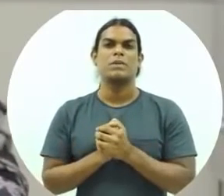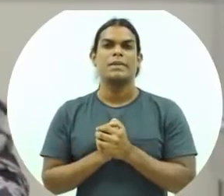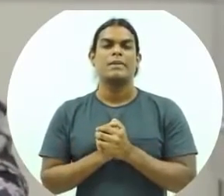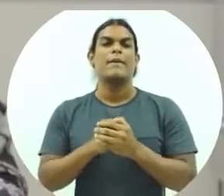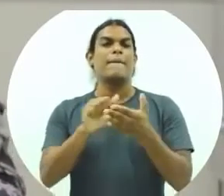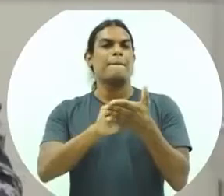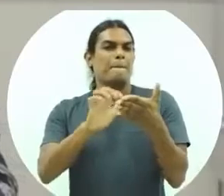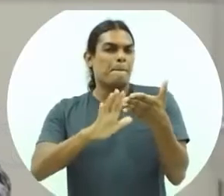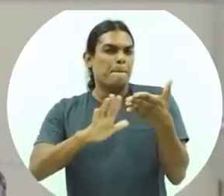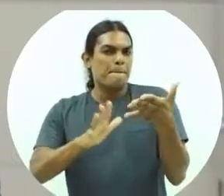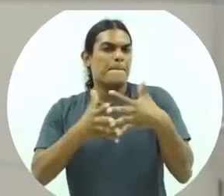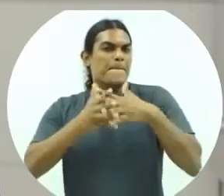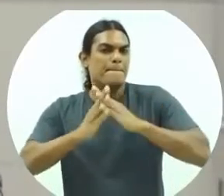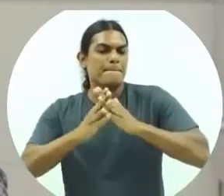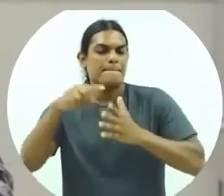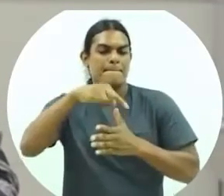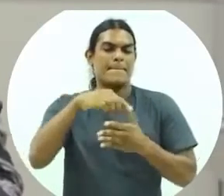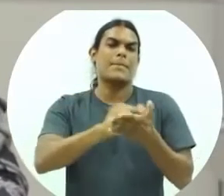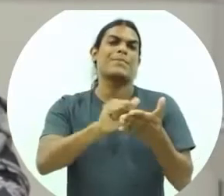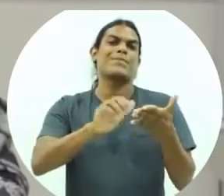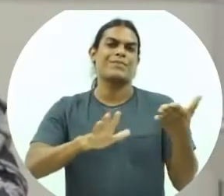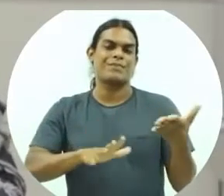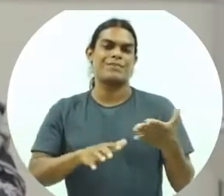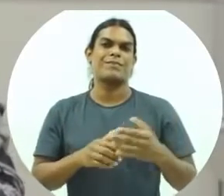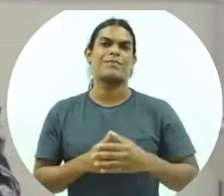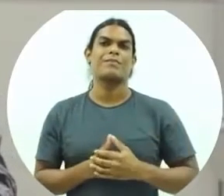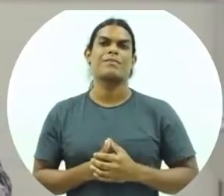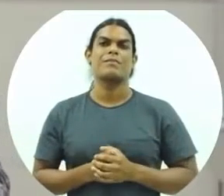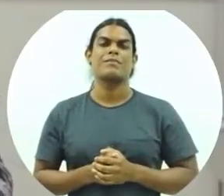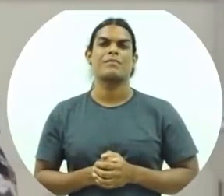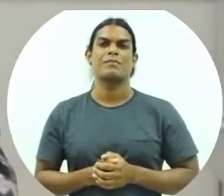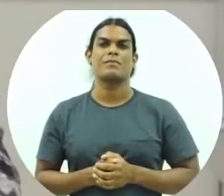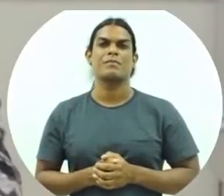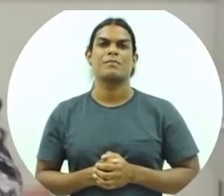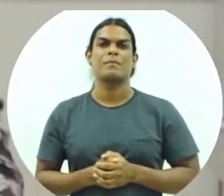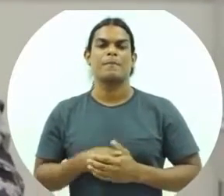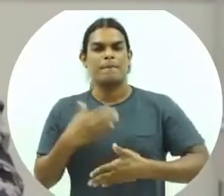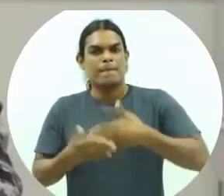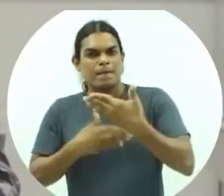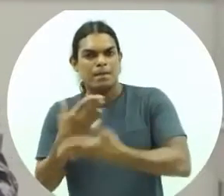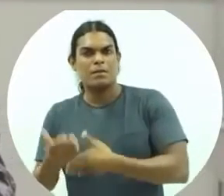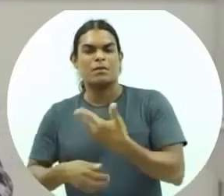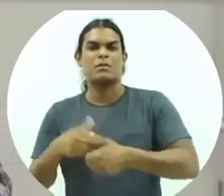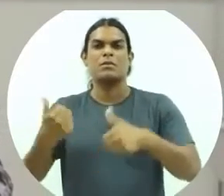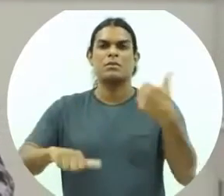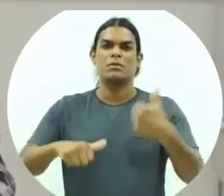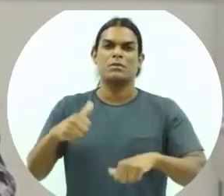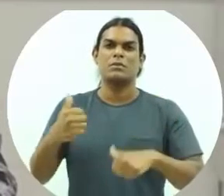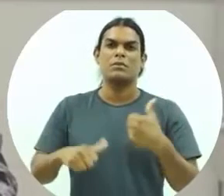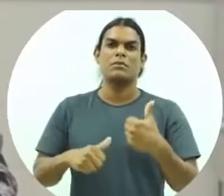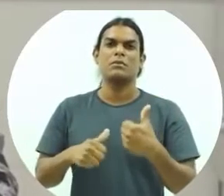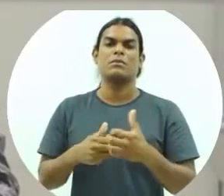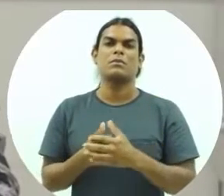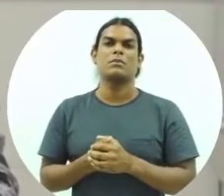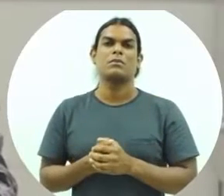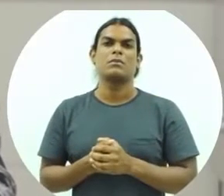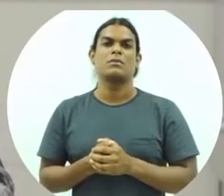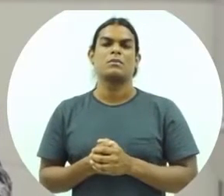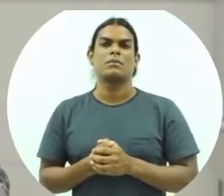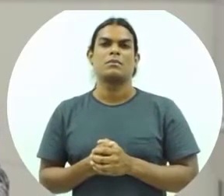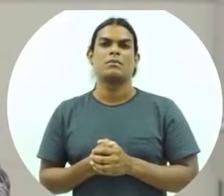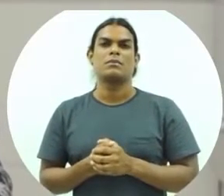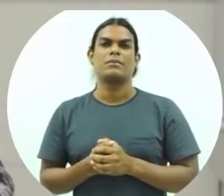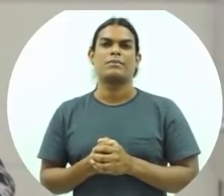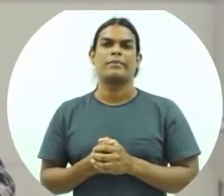realmente executando da forma devida para o alcance de resultados. O processo de avaliação consiste na definição